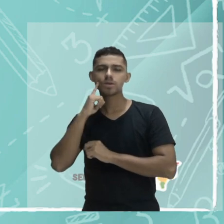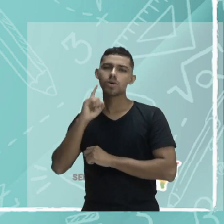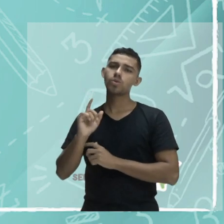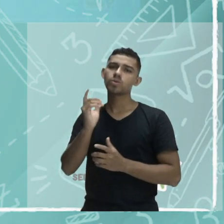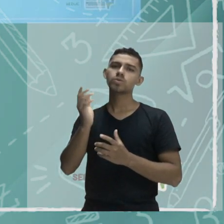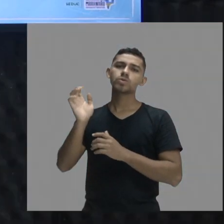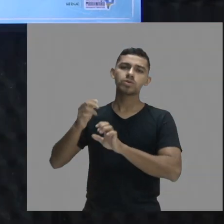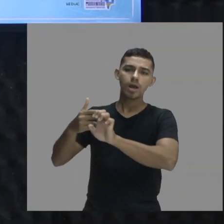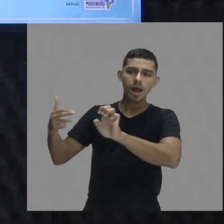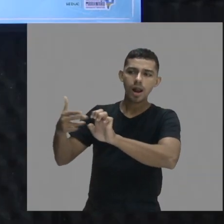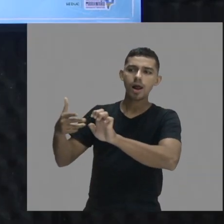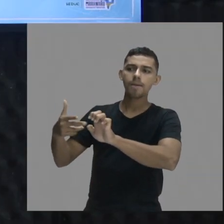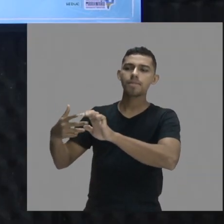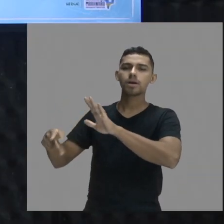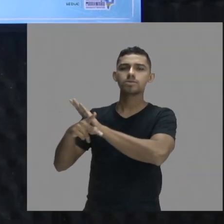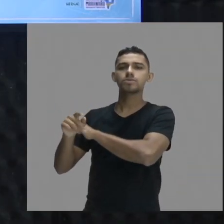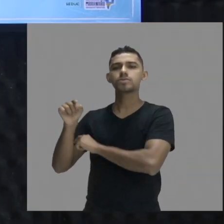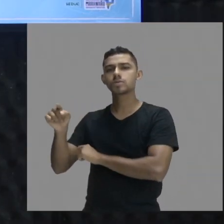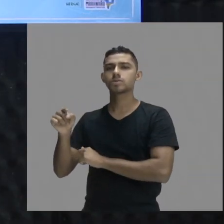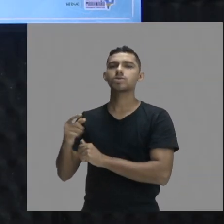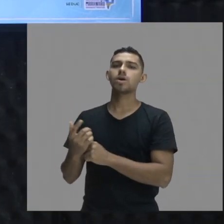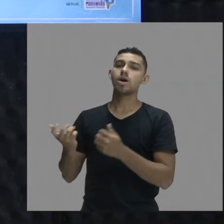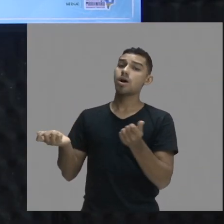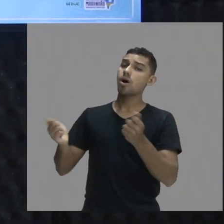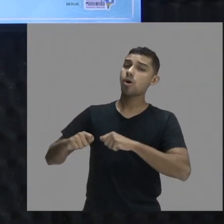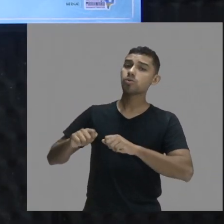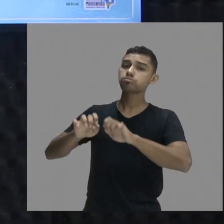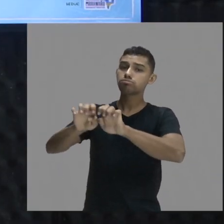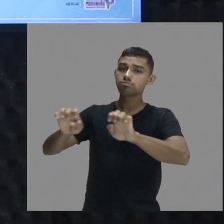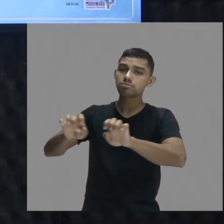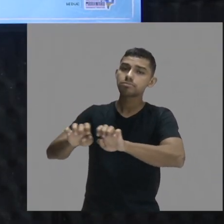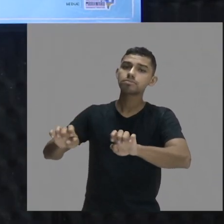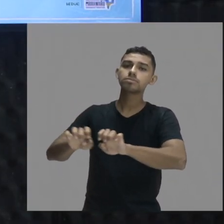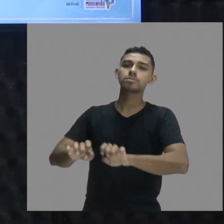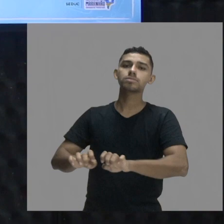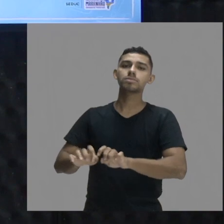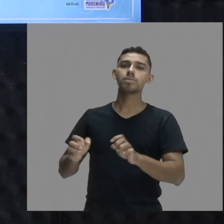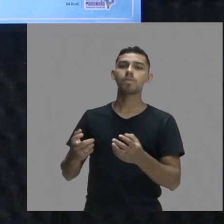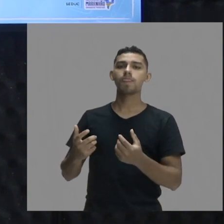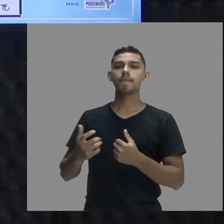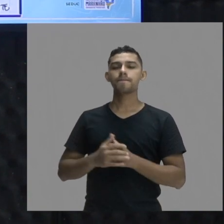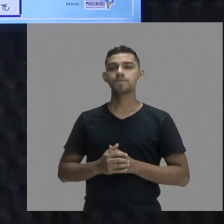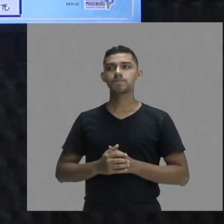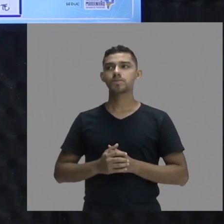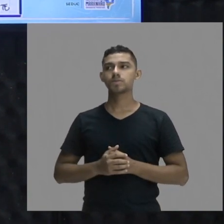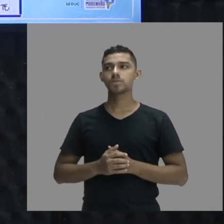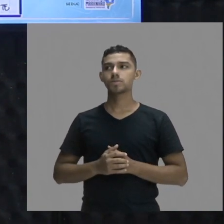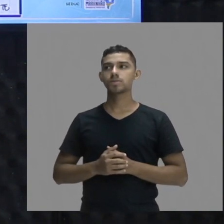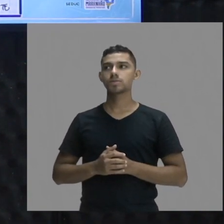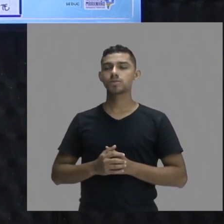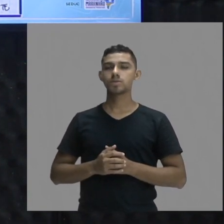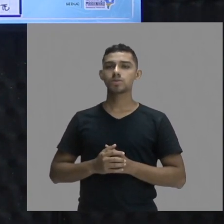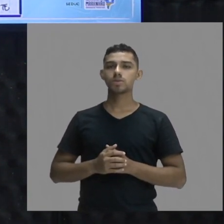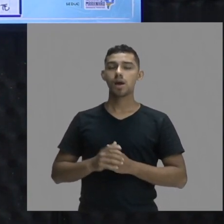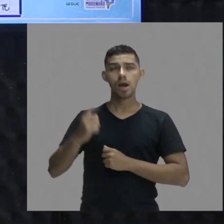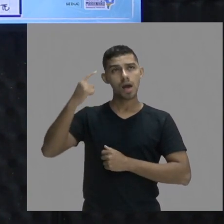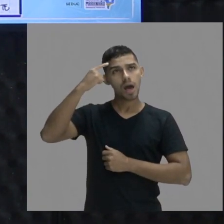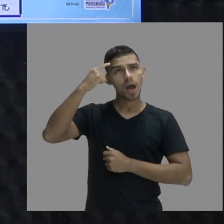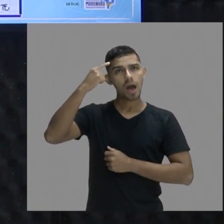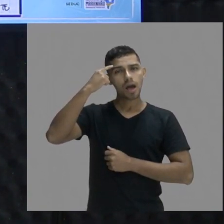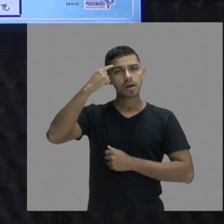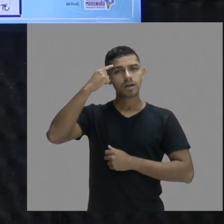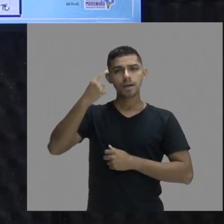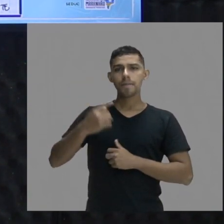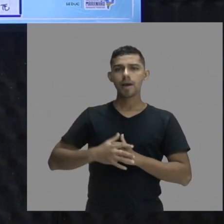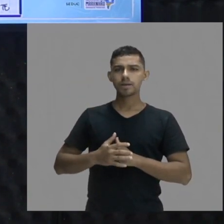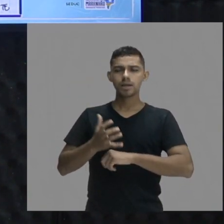a função e também vamos resolver alguns exercícios propostos. Okay? Bom, pessoal, a gente pensa assim, que a matemática está